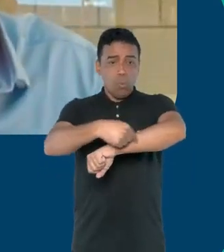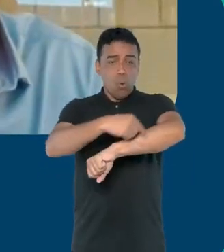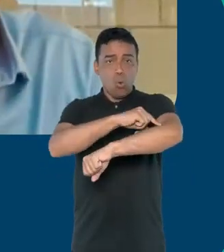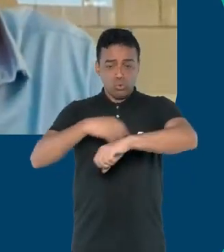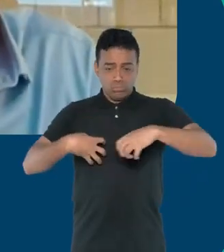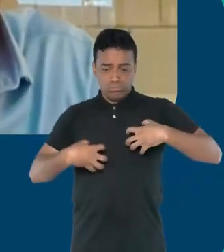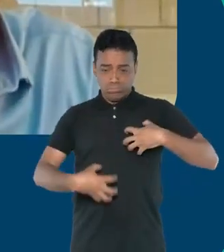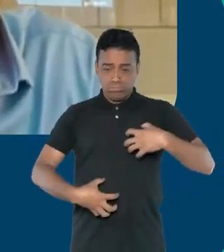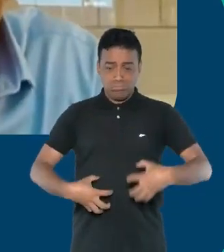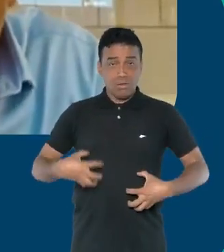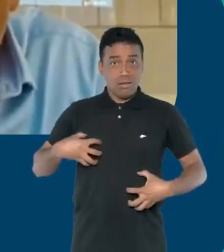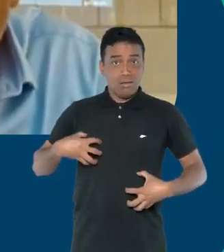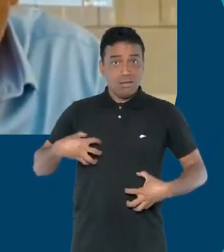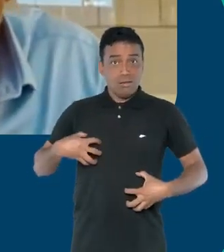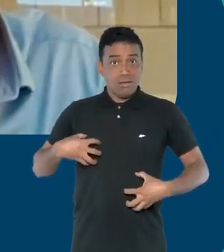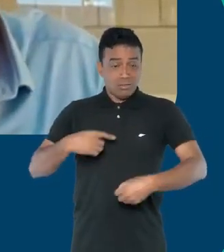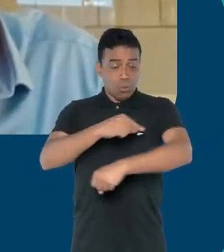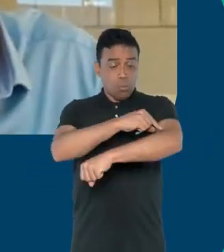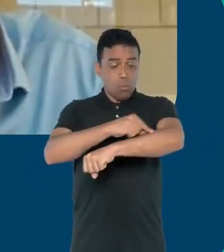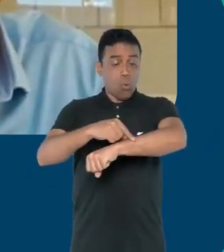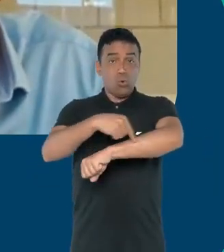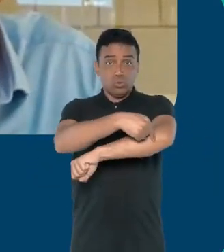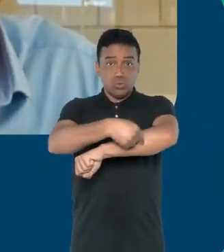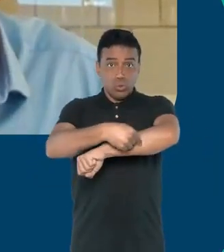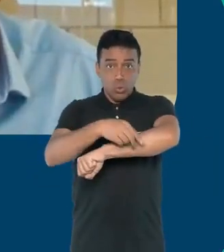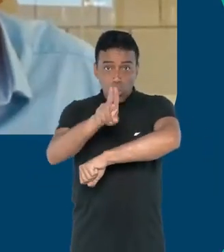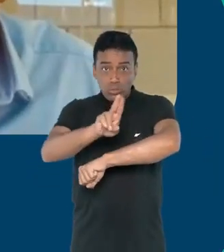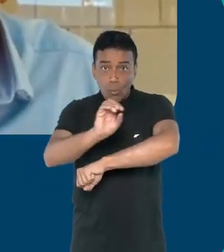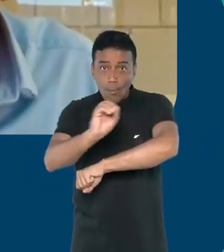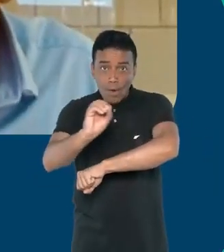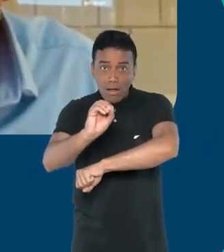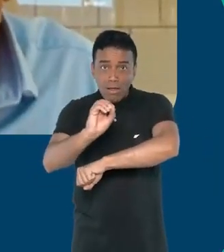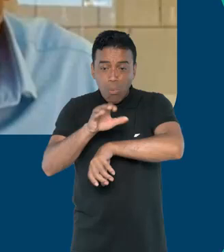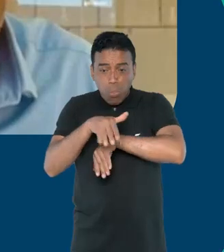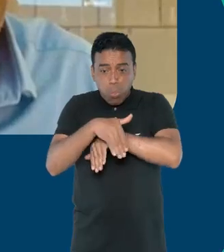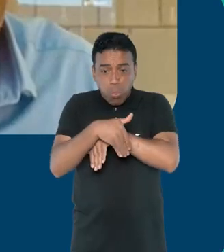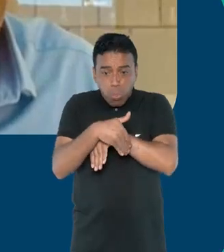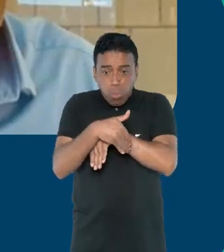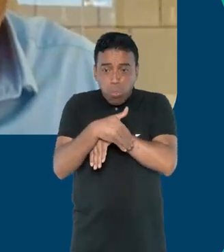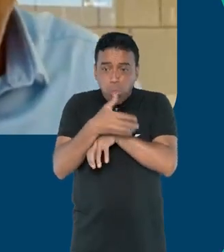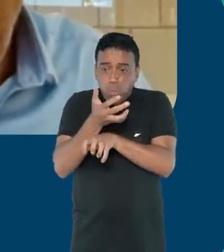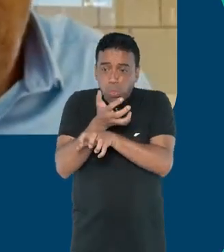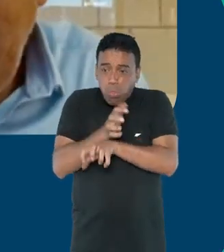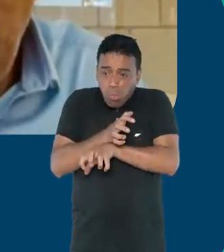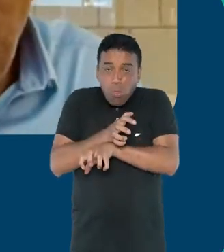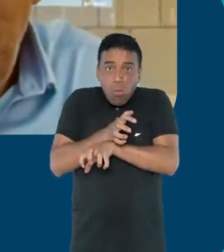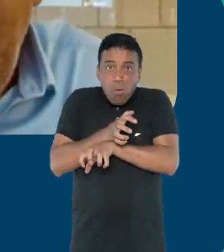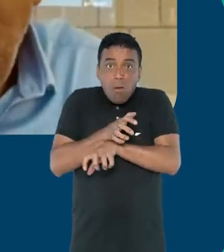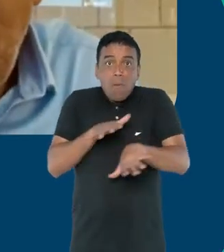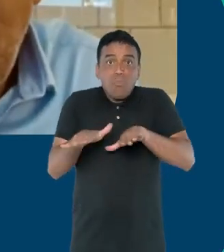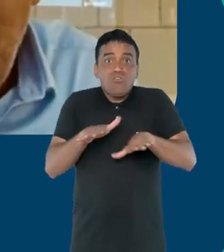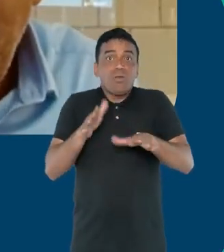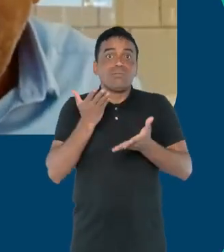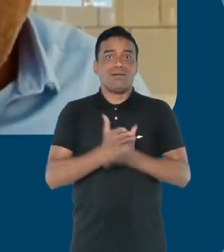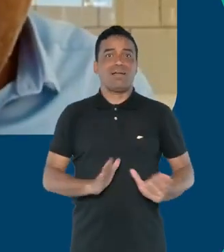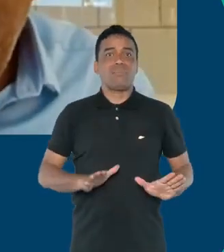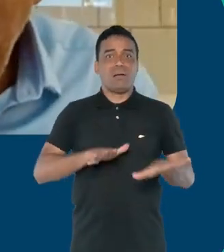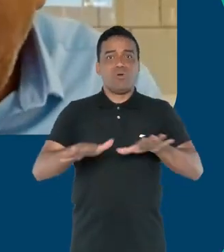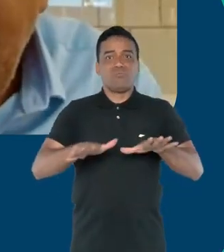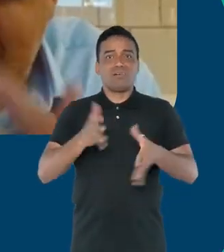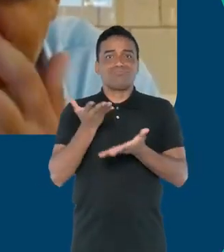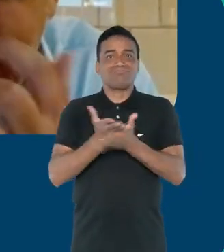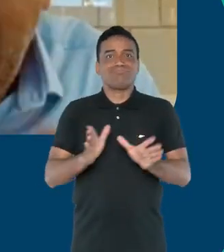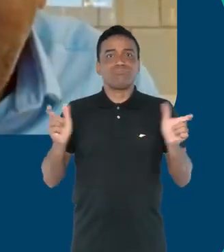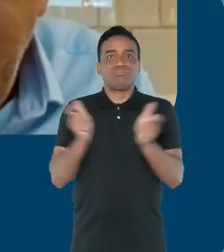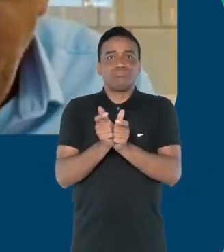assim, o que acontece com um músculo que você não usa? Ele atrofia. Você perde os movimentos. Será